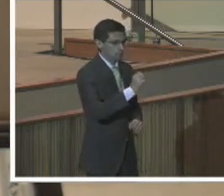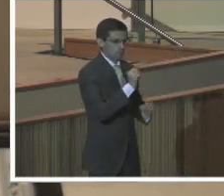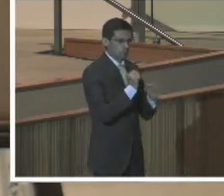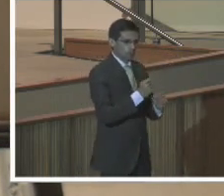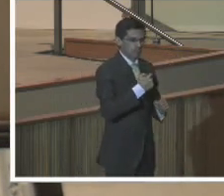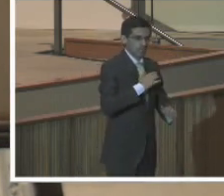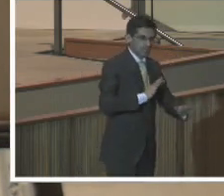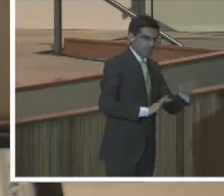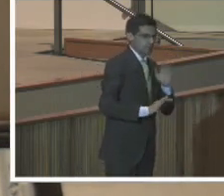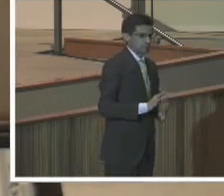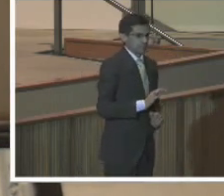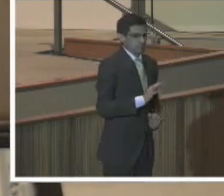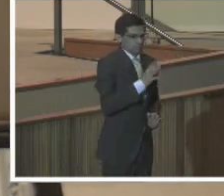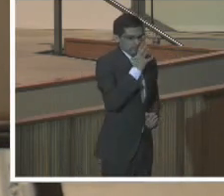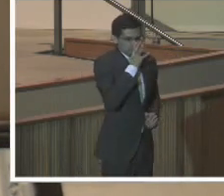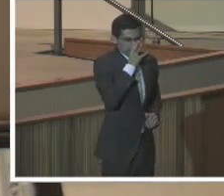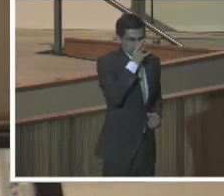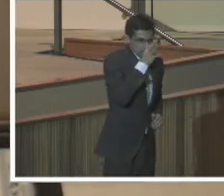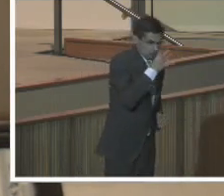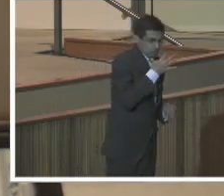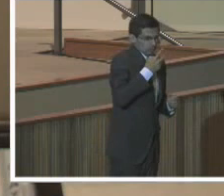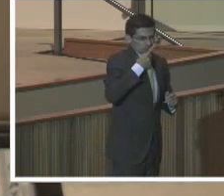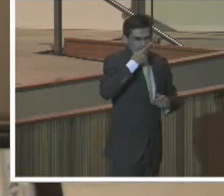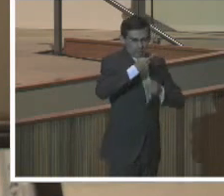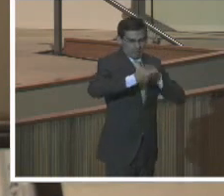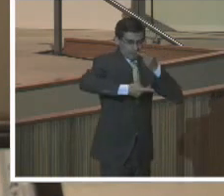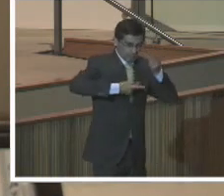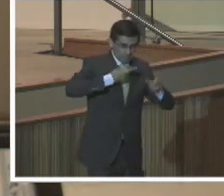discurso em palanque, que não funciona.